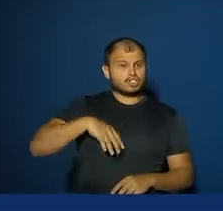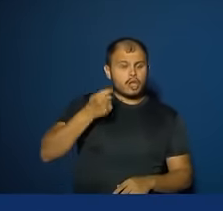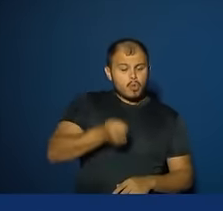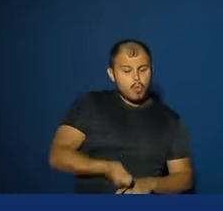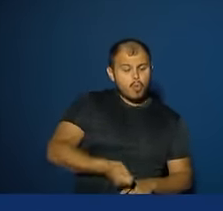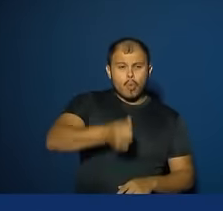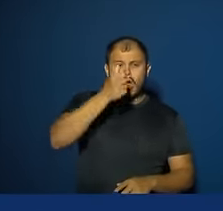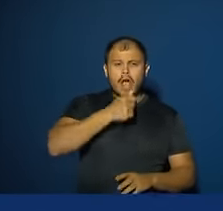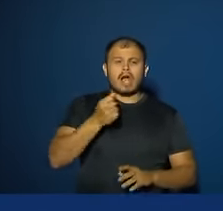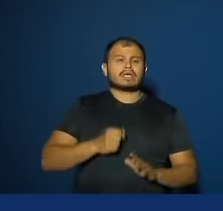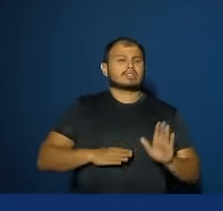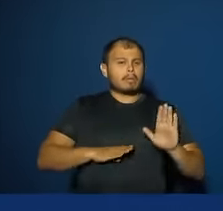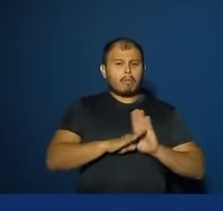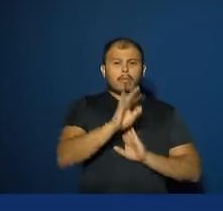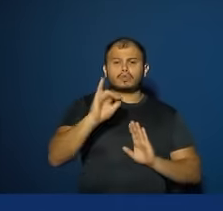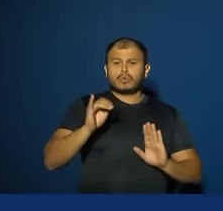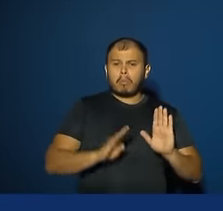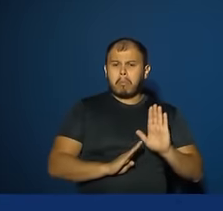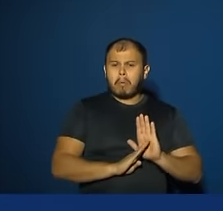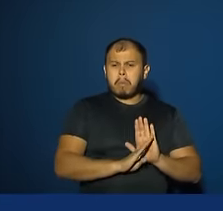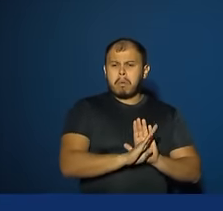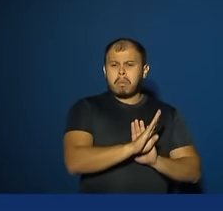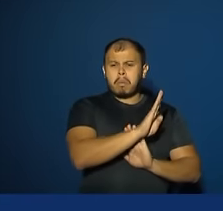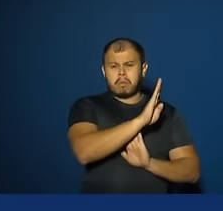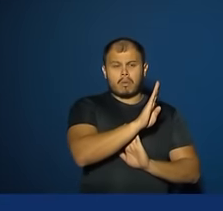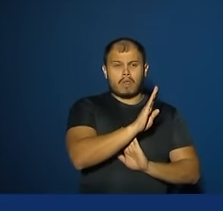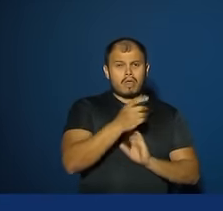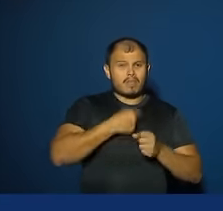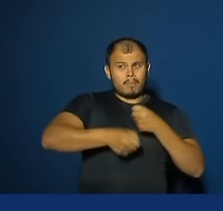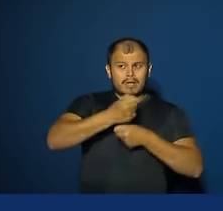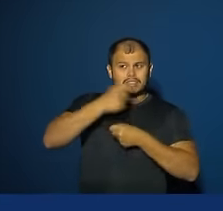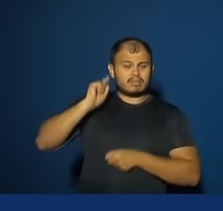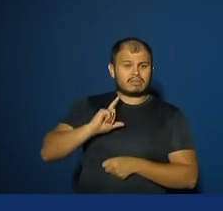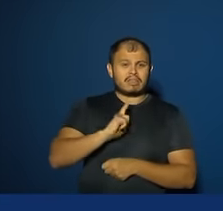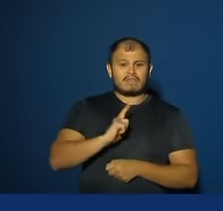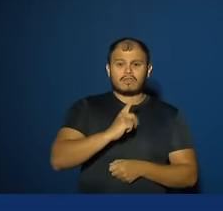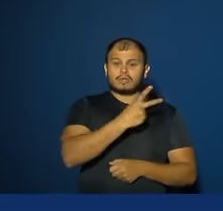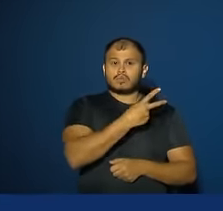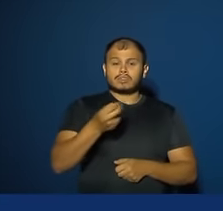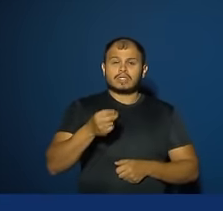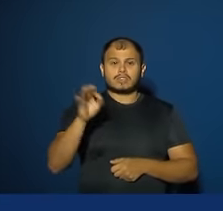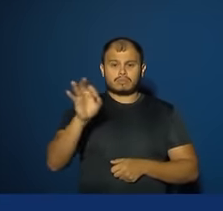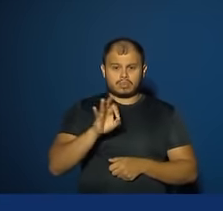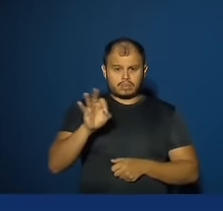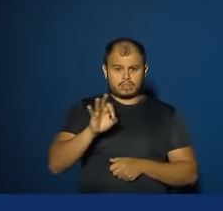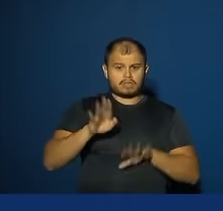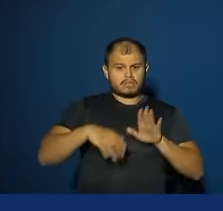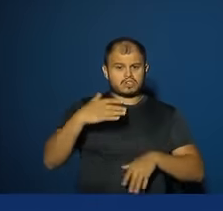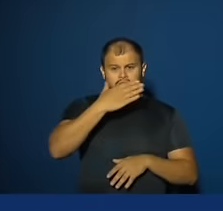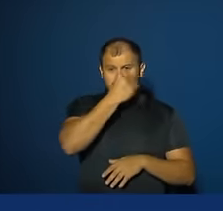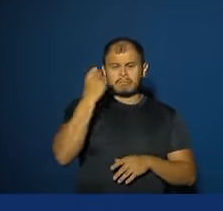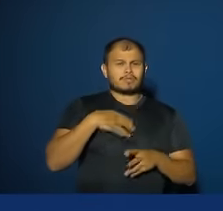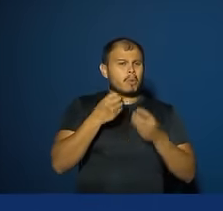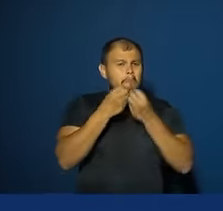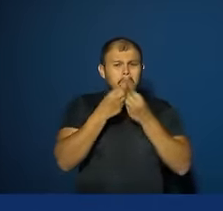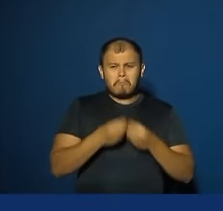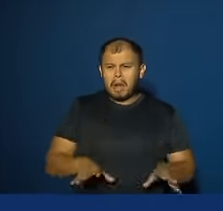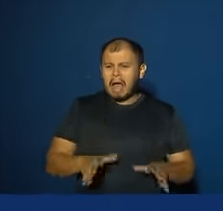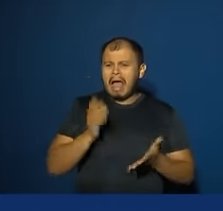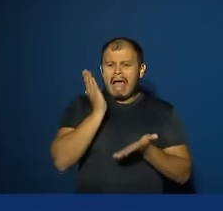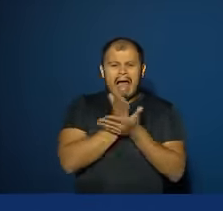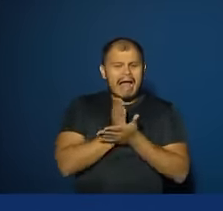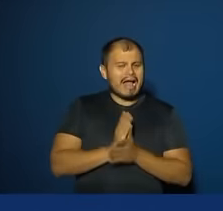né a inflação ano passado foi mais de 200% a gente esquece isso mas isso destrói a sociedade